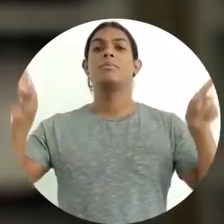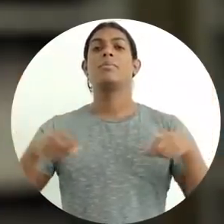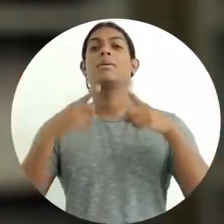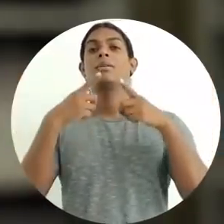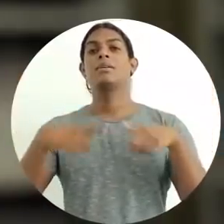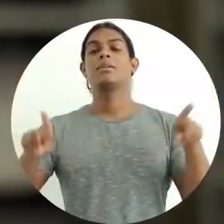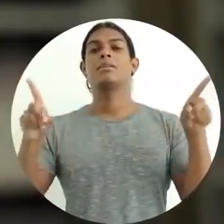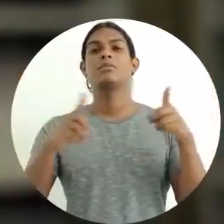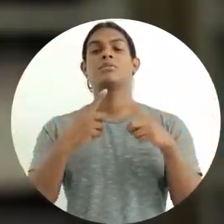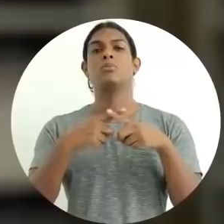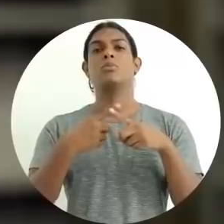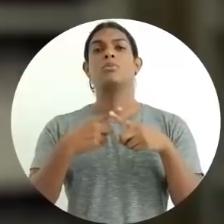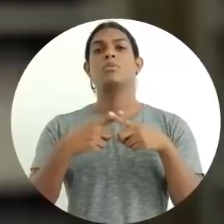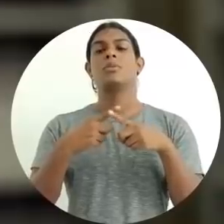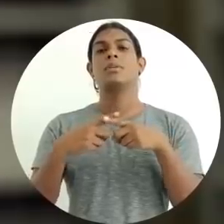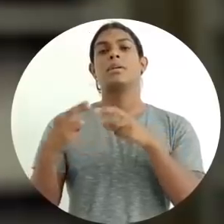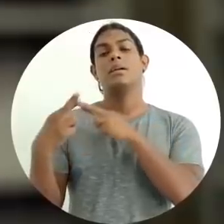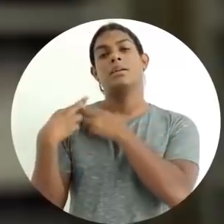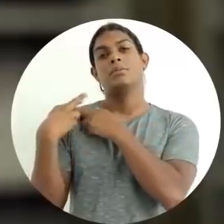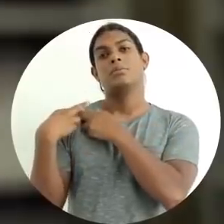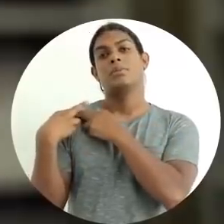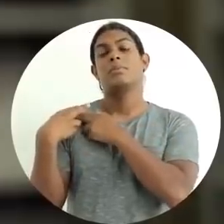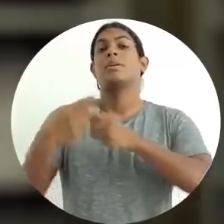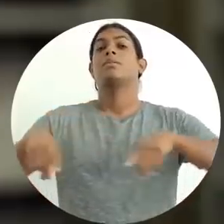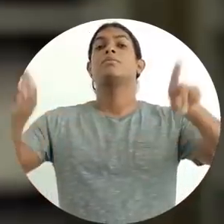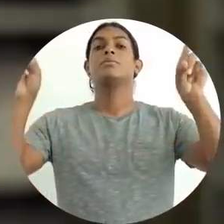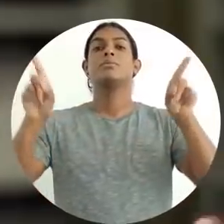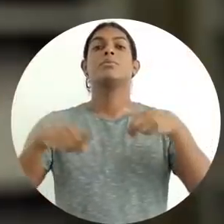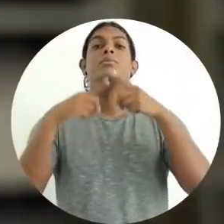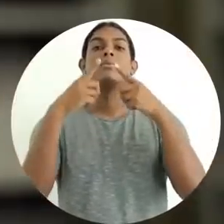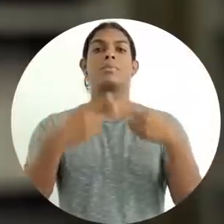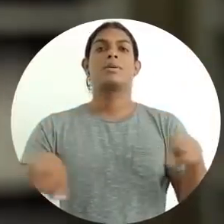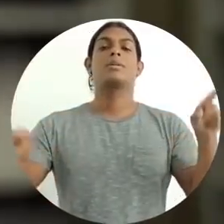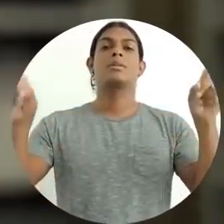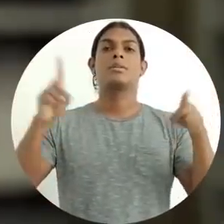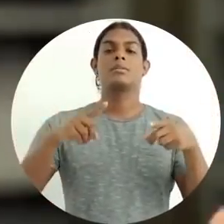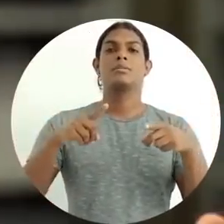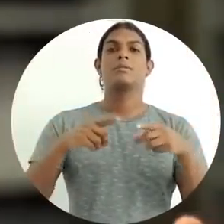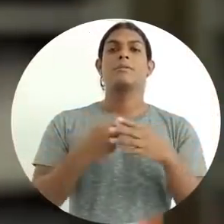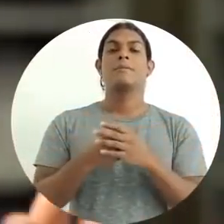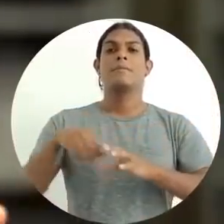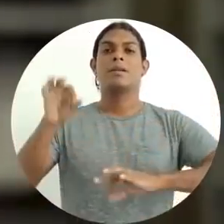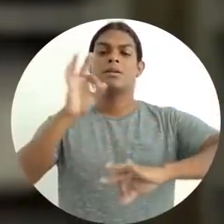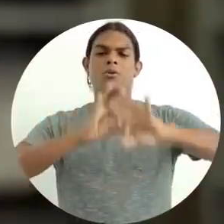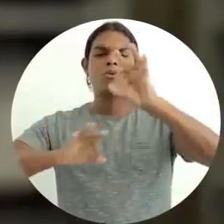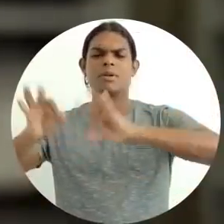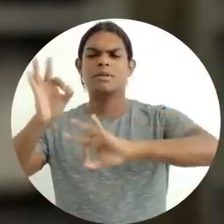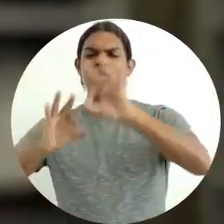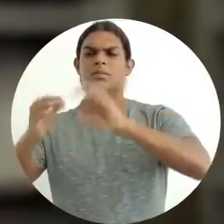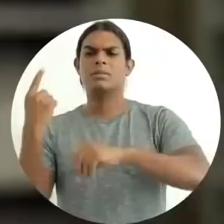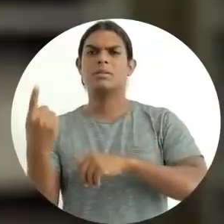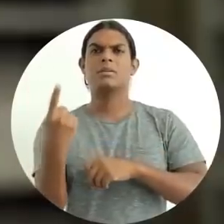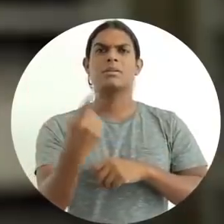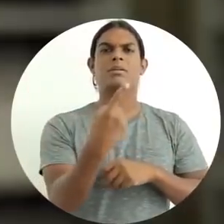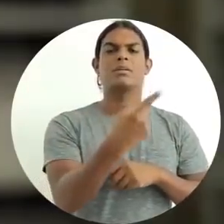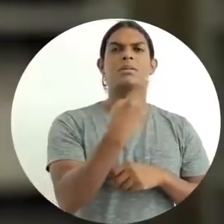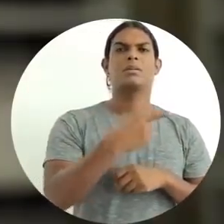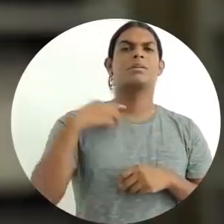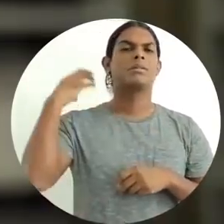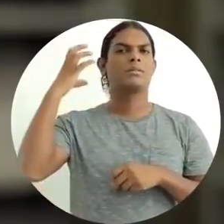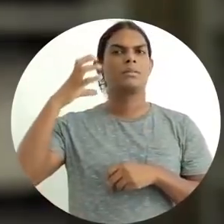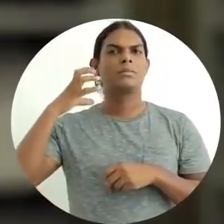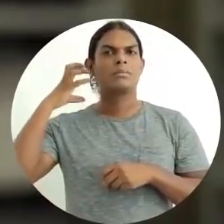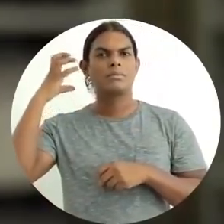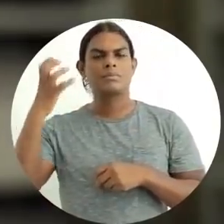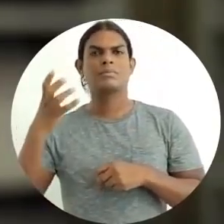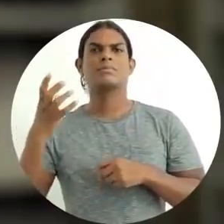O papel do maestro é de conduzir todos aqueles músicos e com isto nós temos